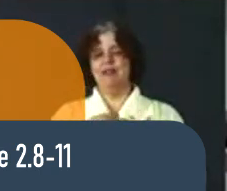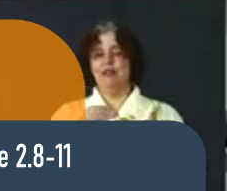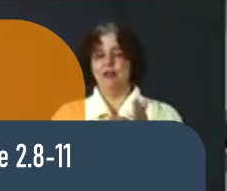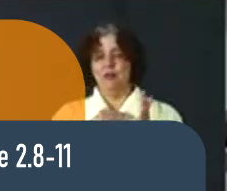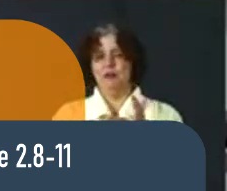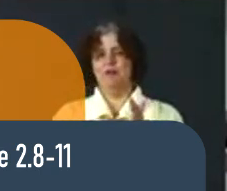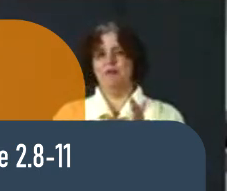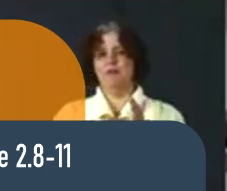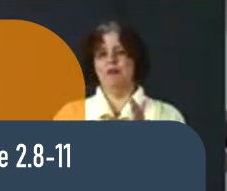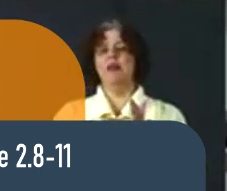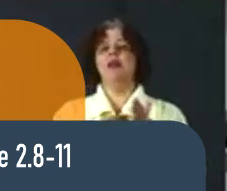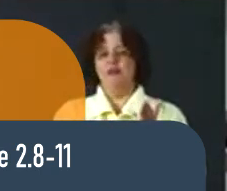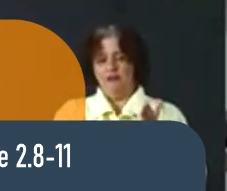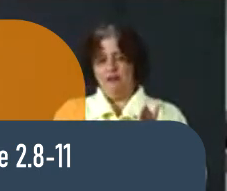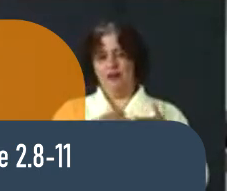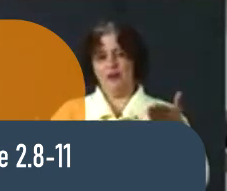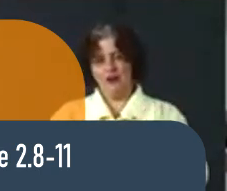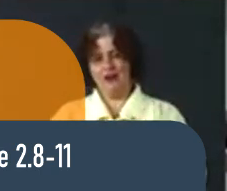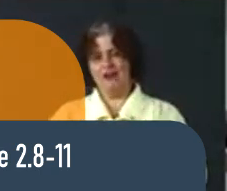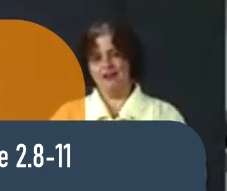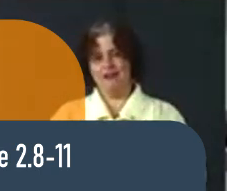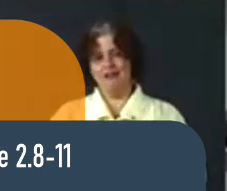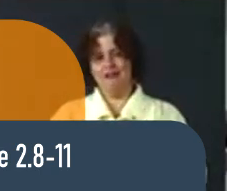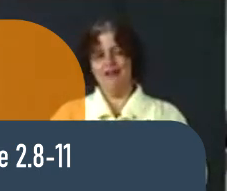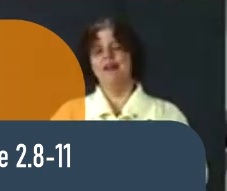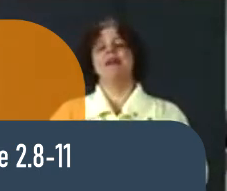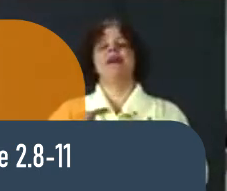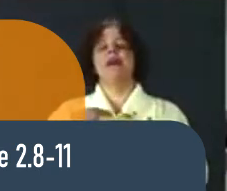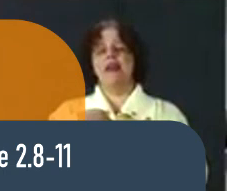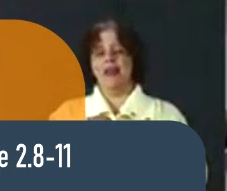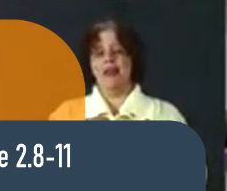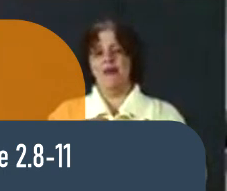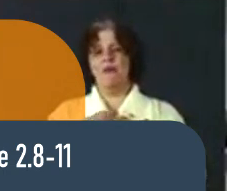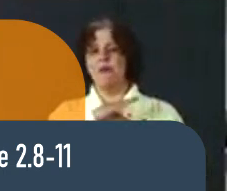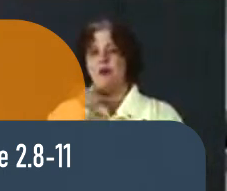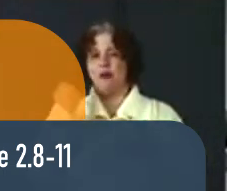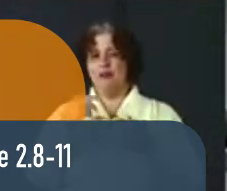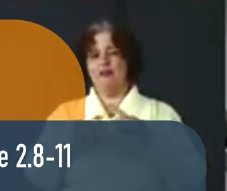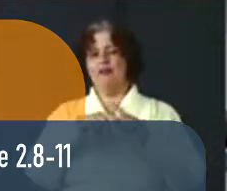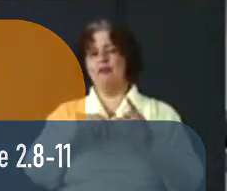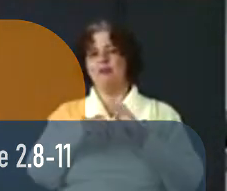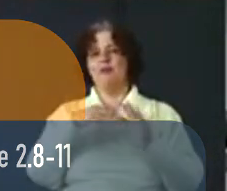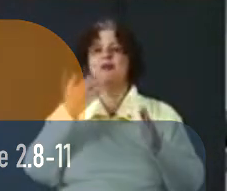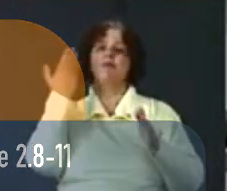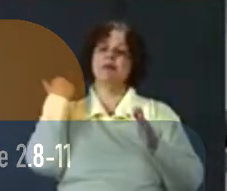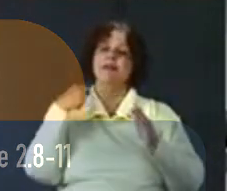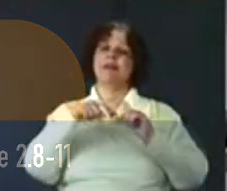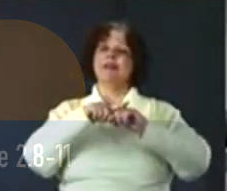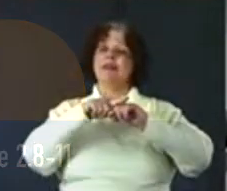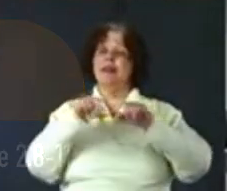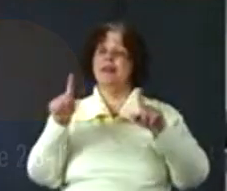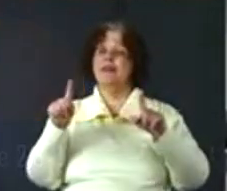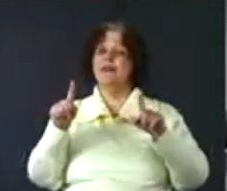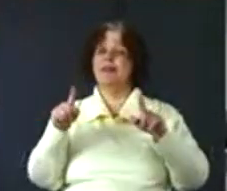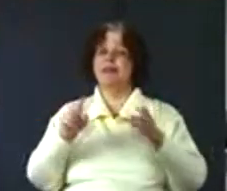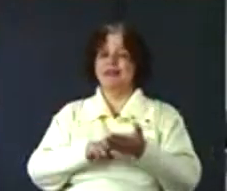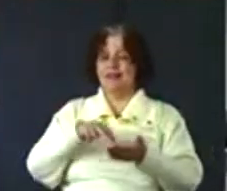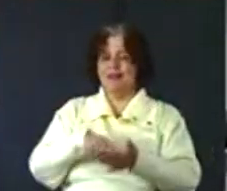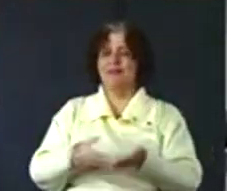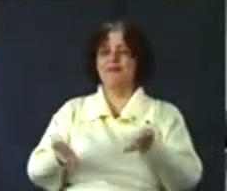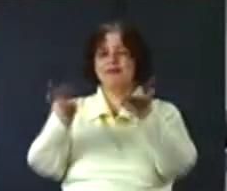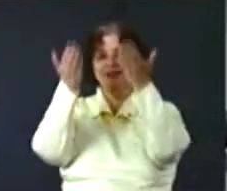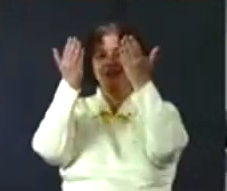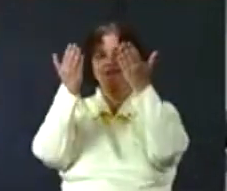estive morto, mas eis que estou vivo pelos séculos dos séculos e tenho as chaves da morte e